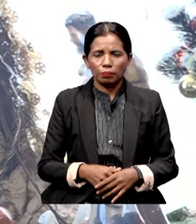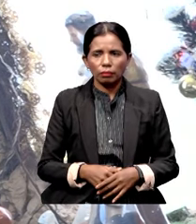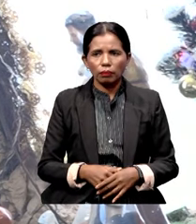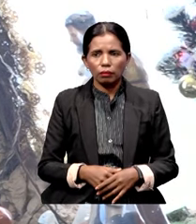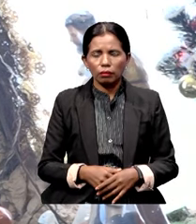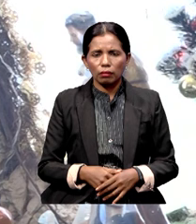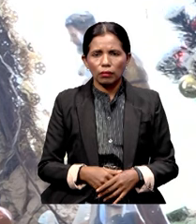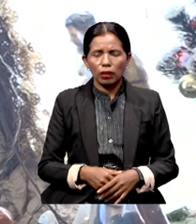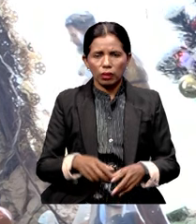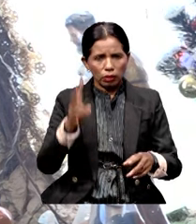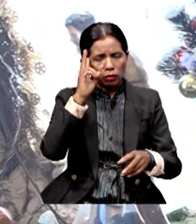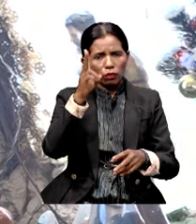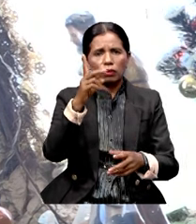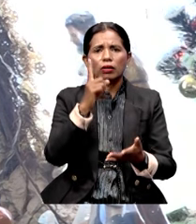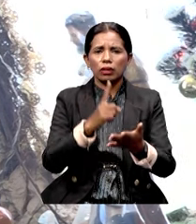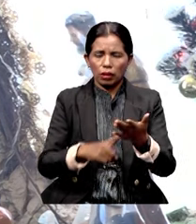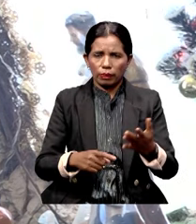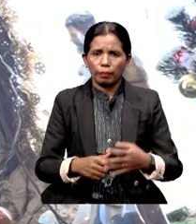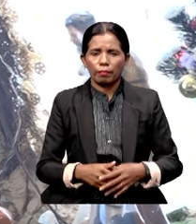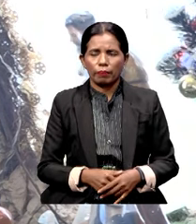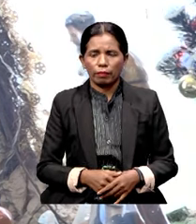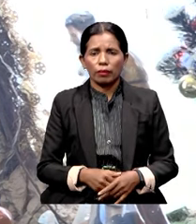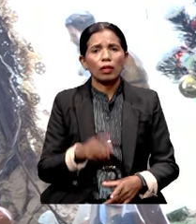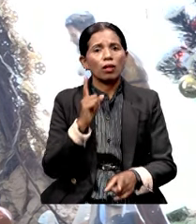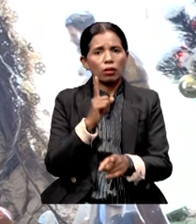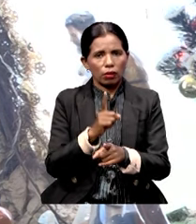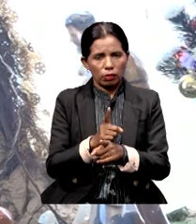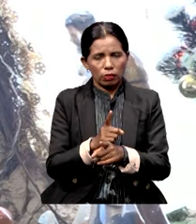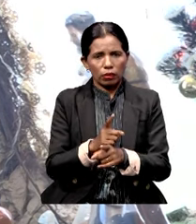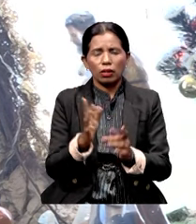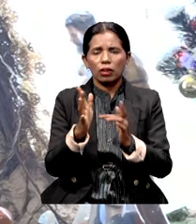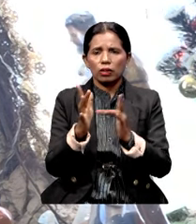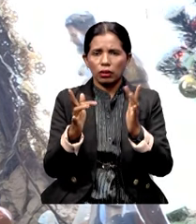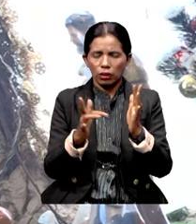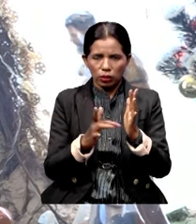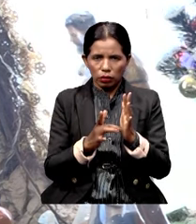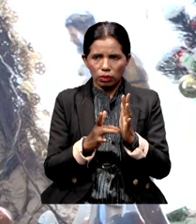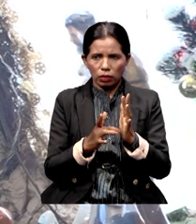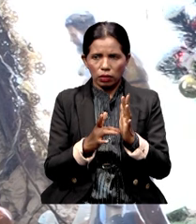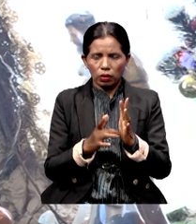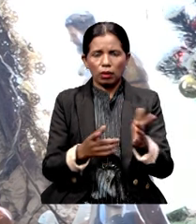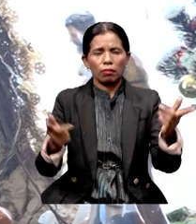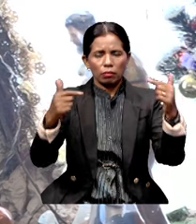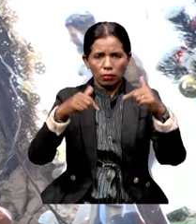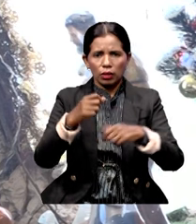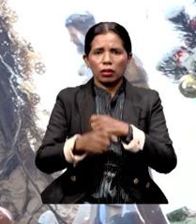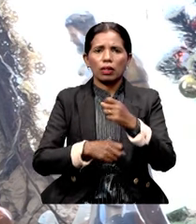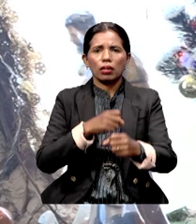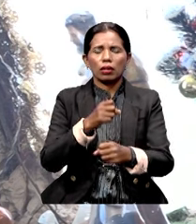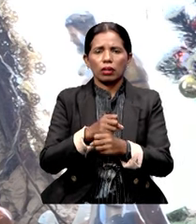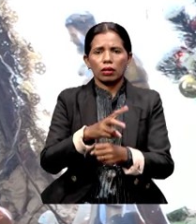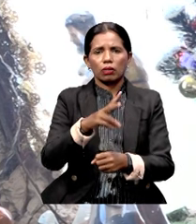Ni sentido saída los. Lóis duni, Jesus, mai te ona tina rin rua